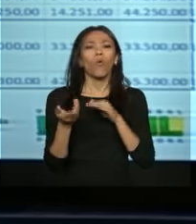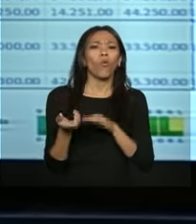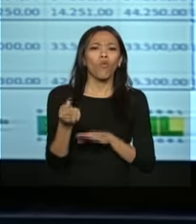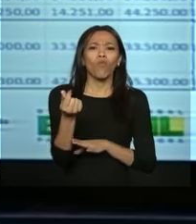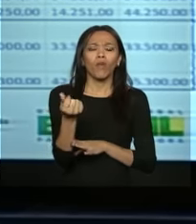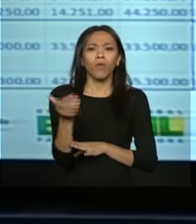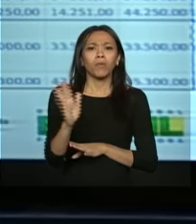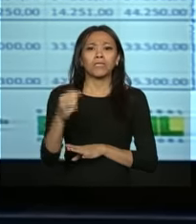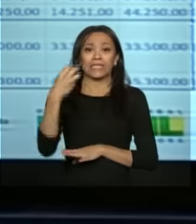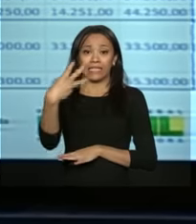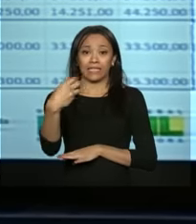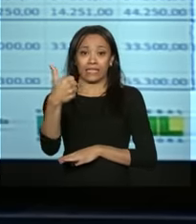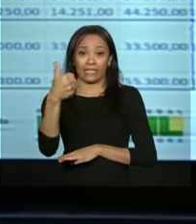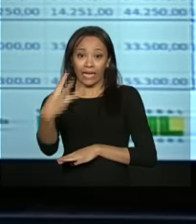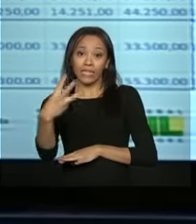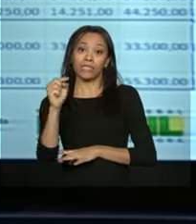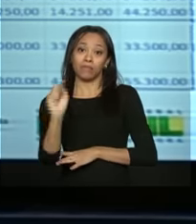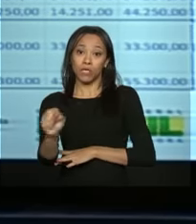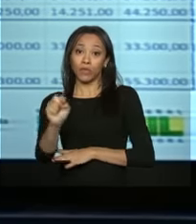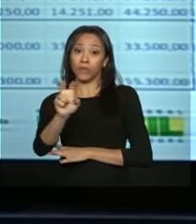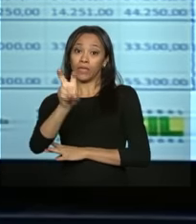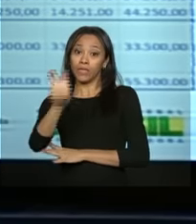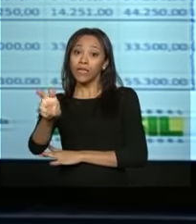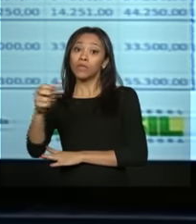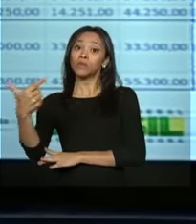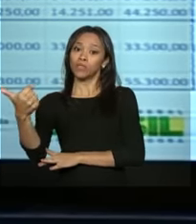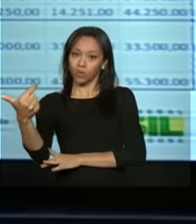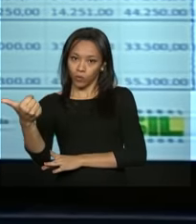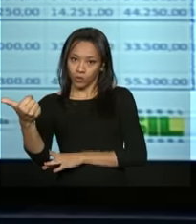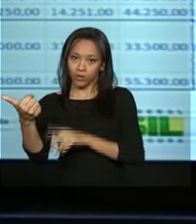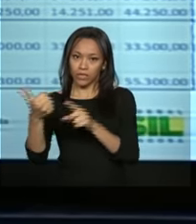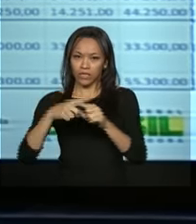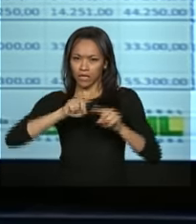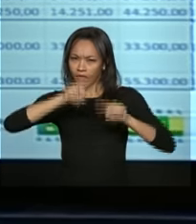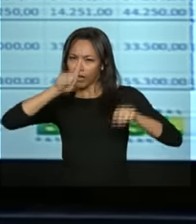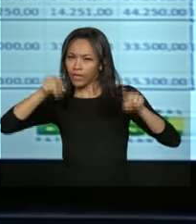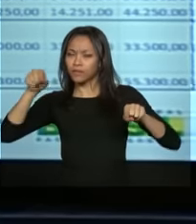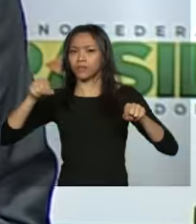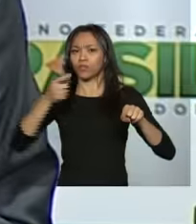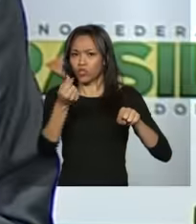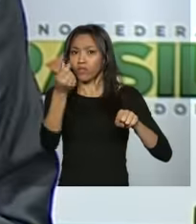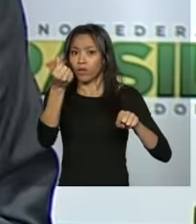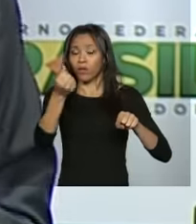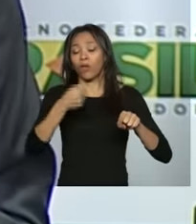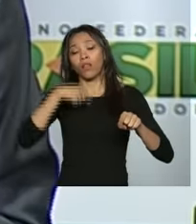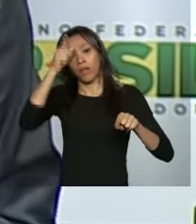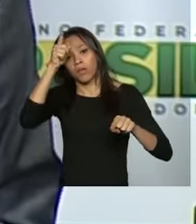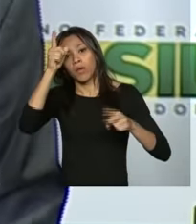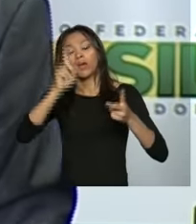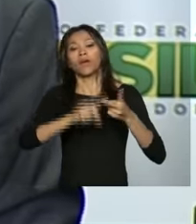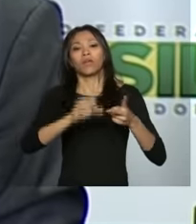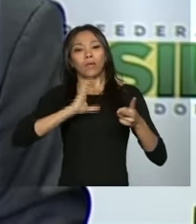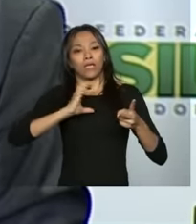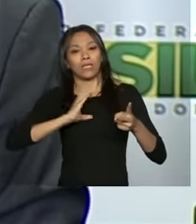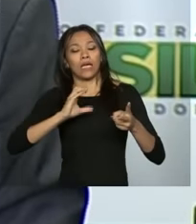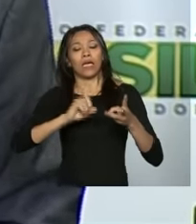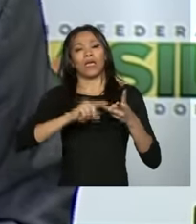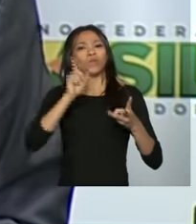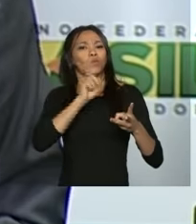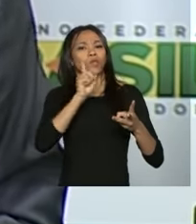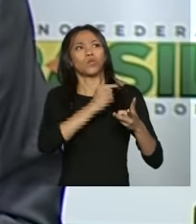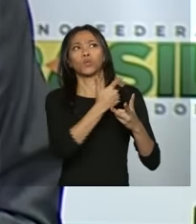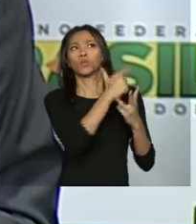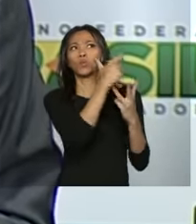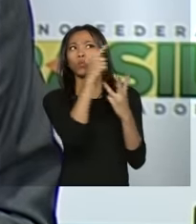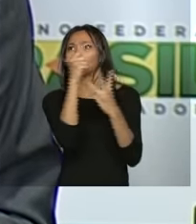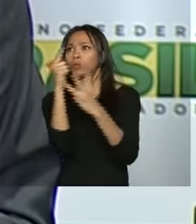R 1.512 quando a gente olha as variações na Alemanha no Canadá né e nos Estados Unidos não tem a gente vê que